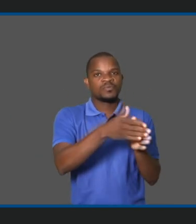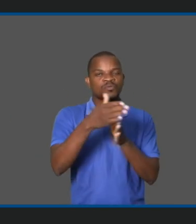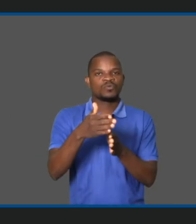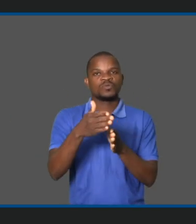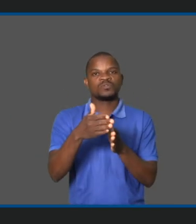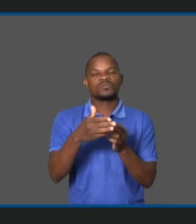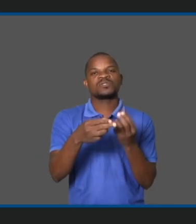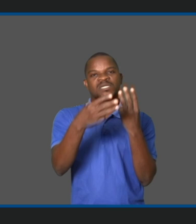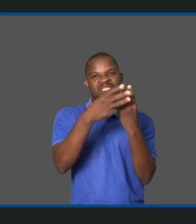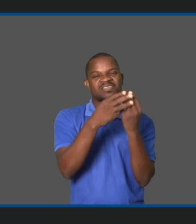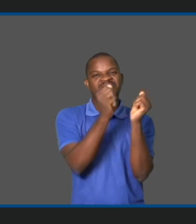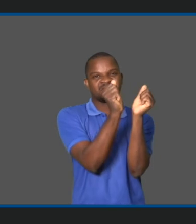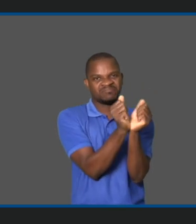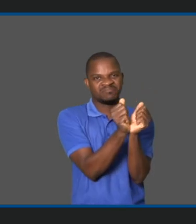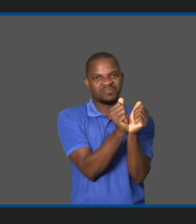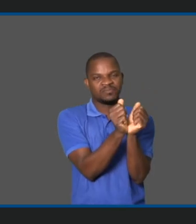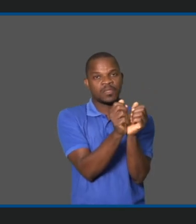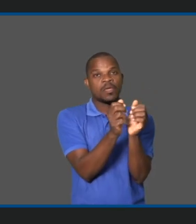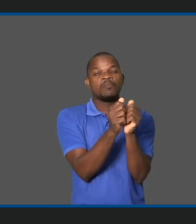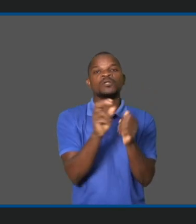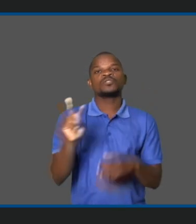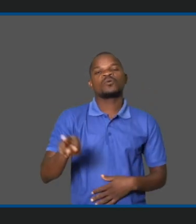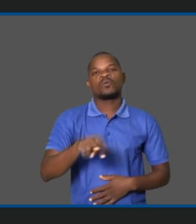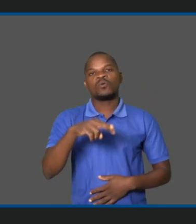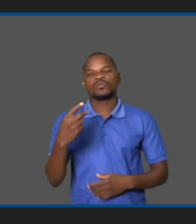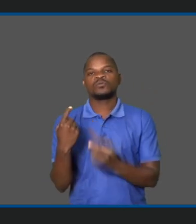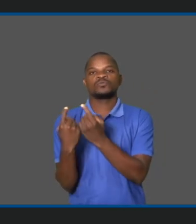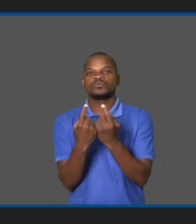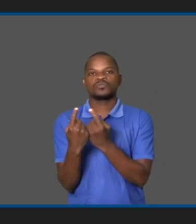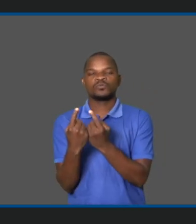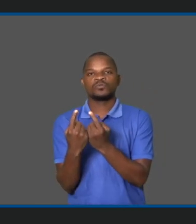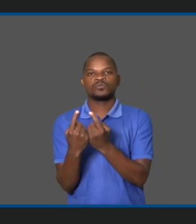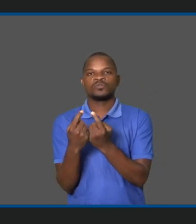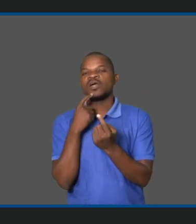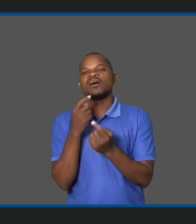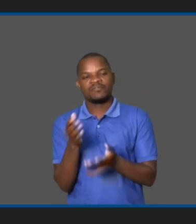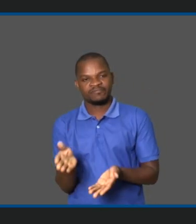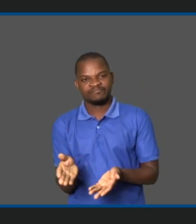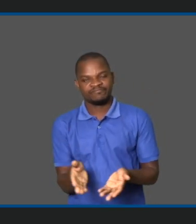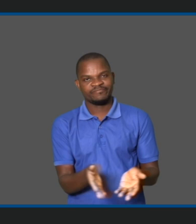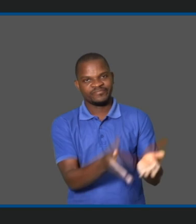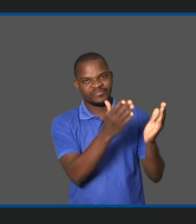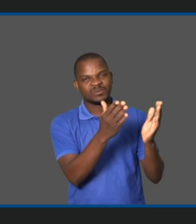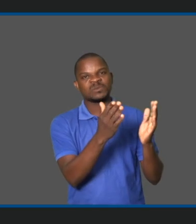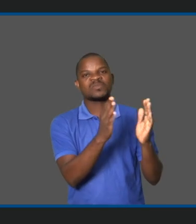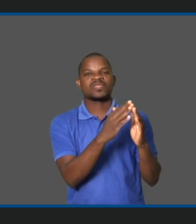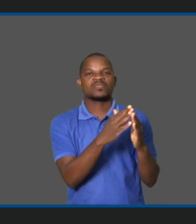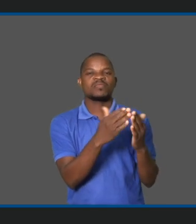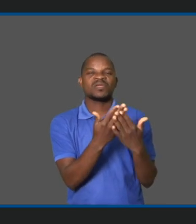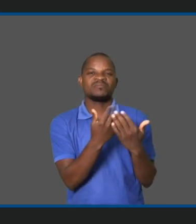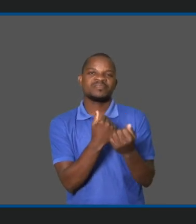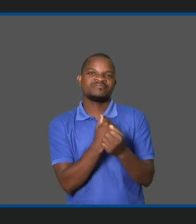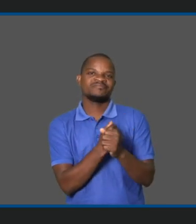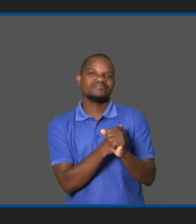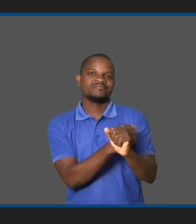lado, retiramos a quantificação de que são medidas para evitar a propagação do coronavírus. ao mesmo tempo